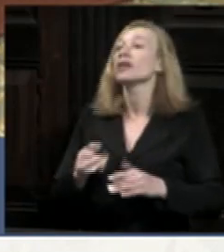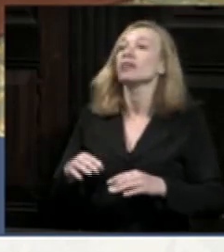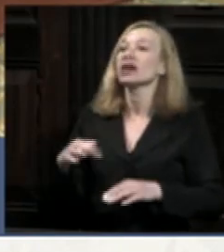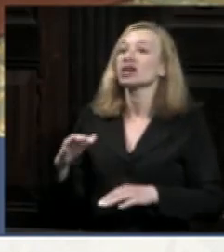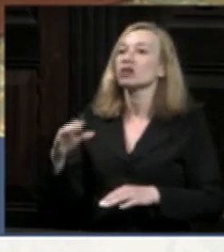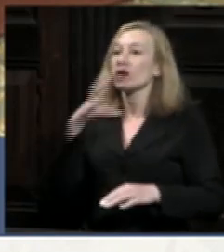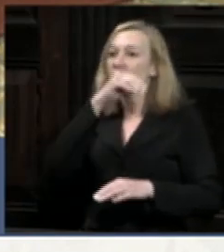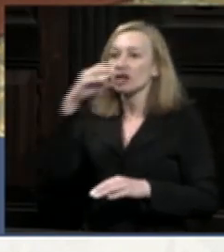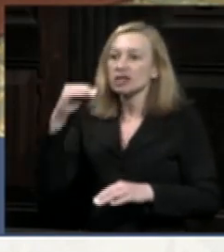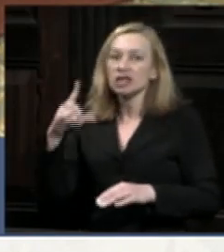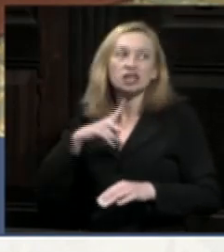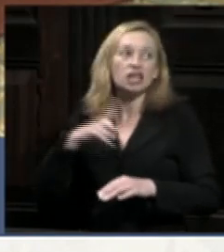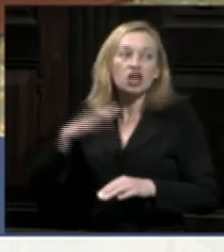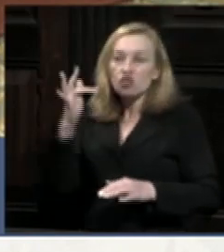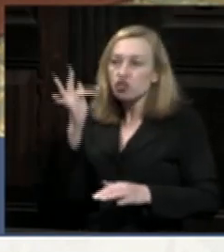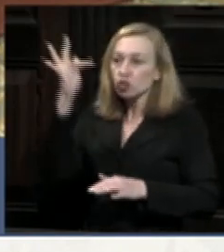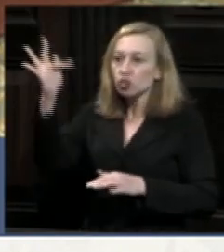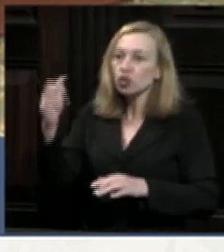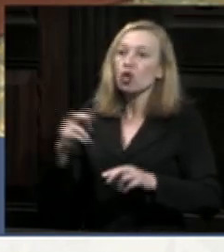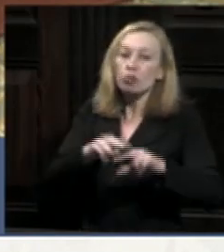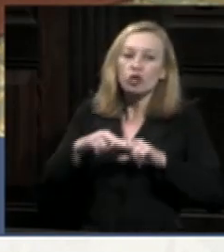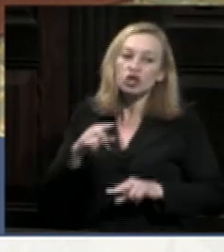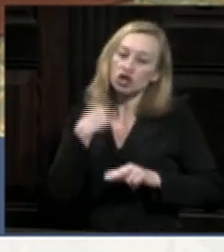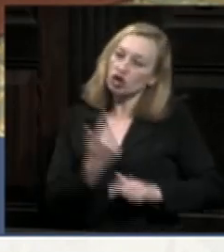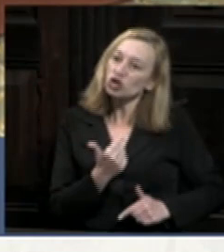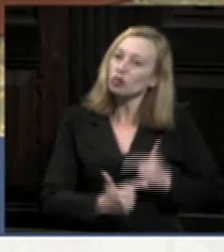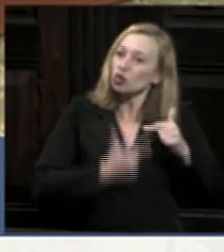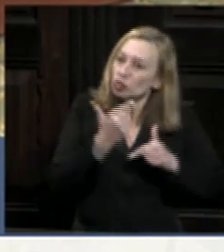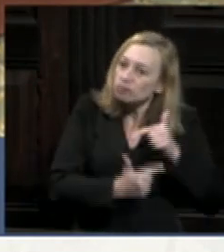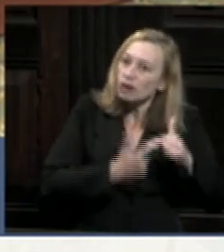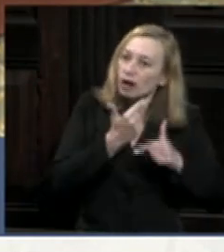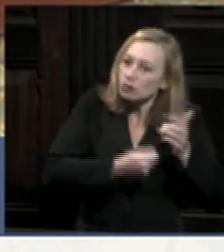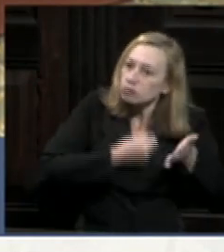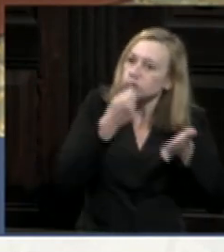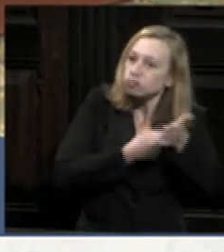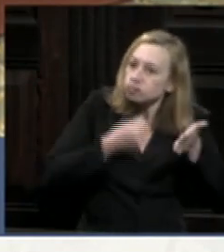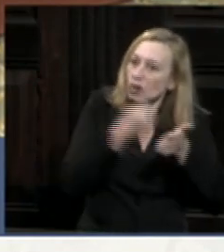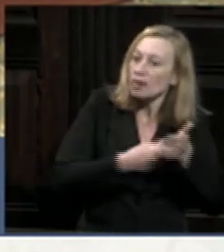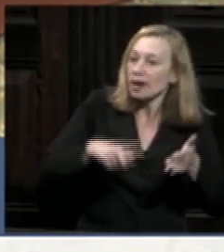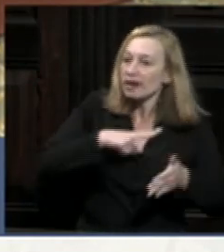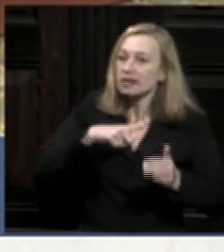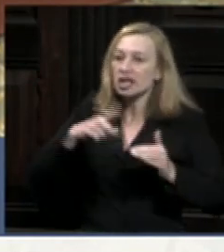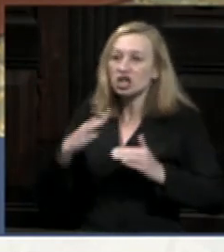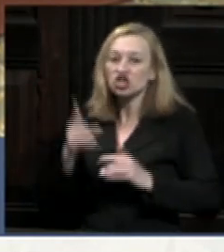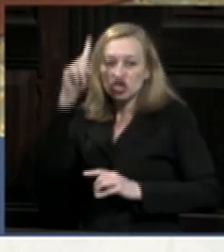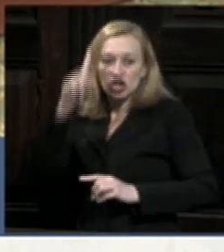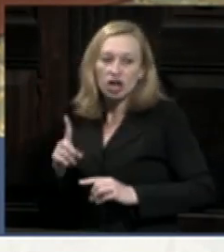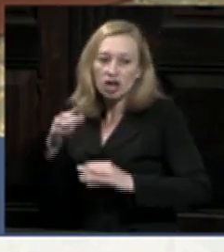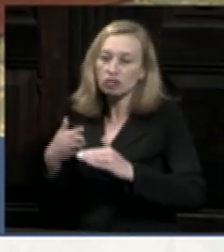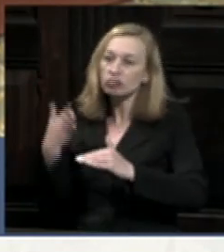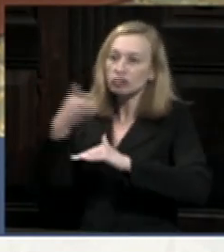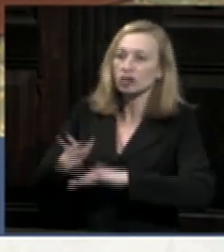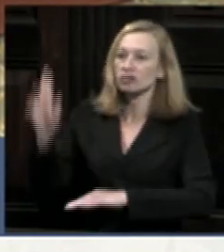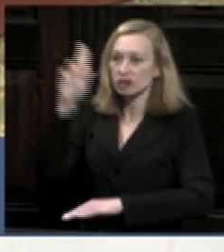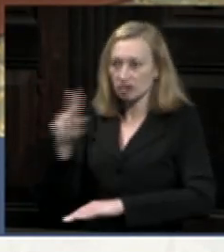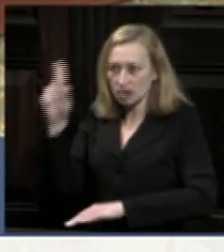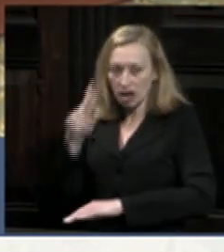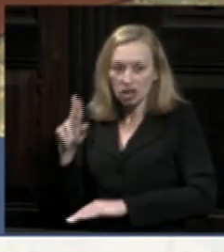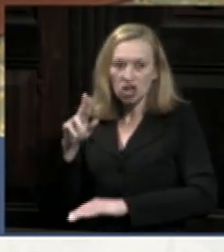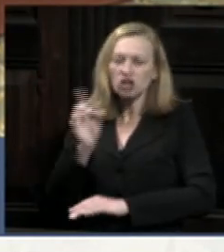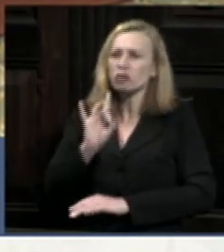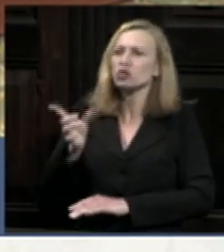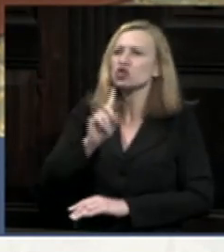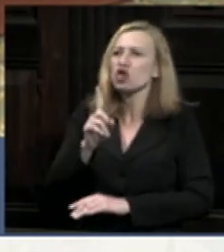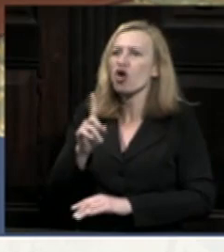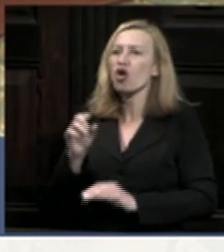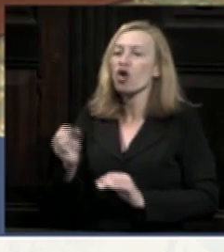que a gente tem lutado pela ampliação do acesso ao ensino superior não só através da lei de cotas que garante que a